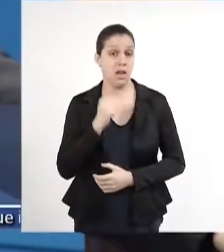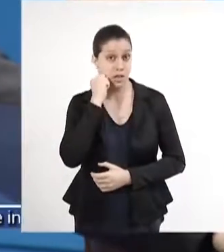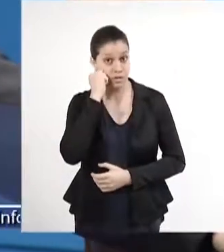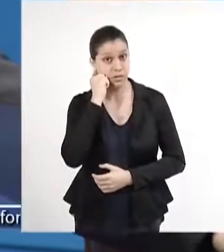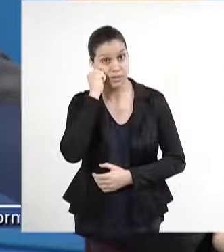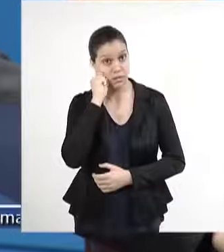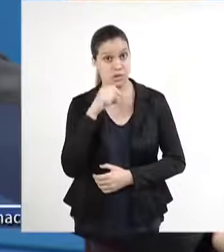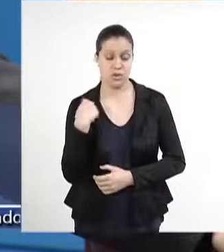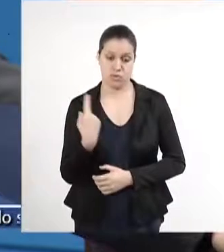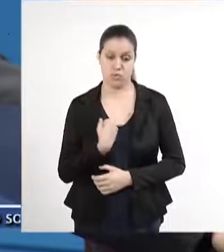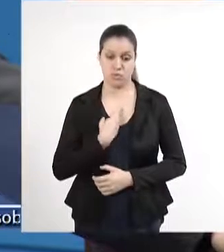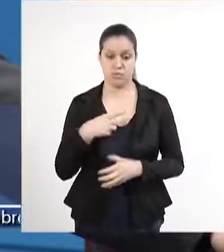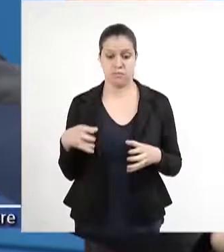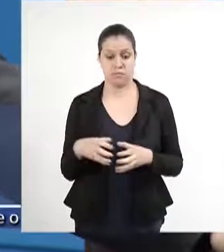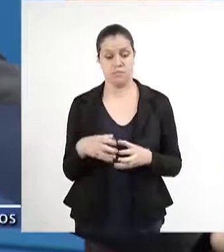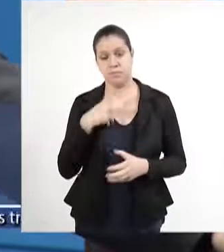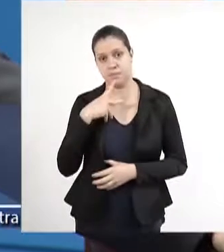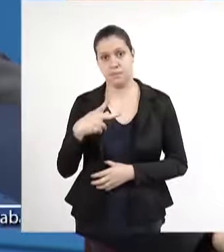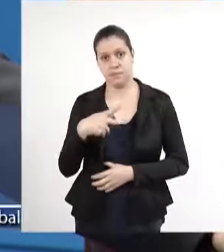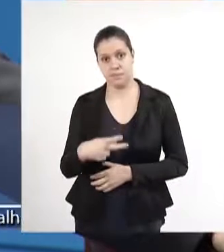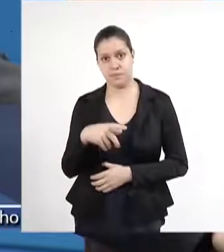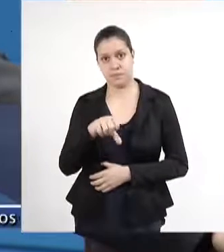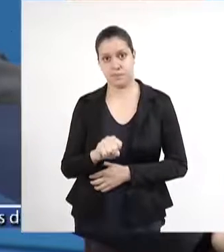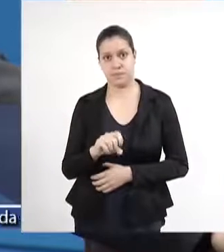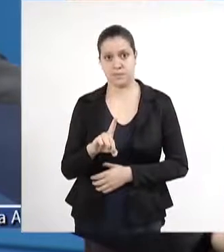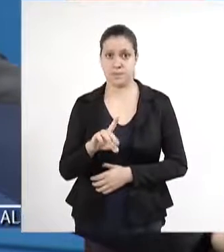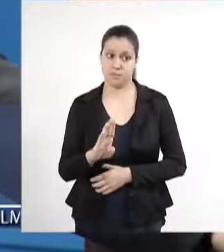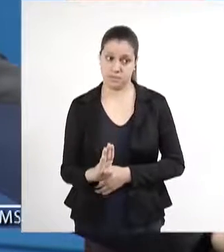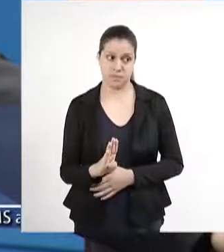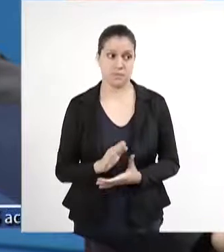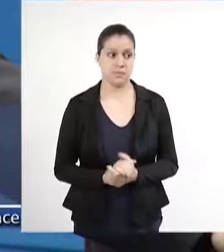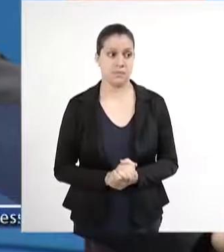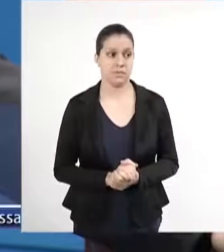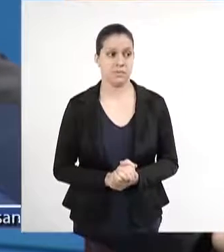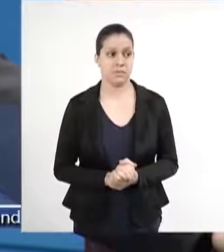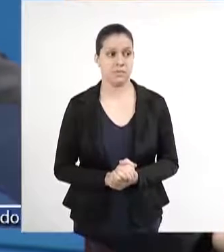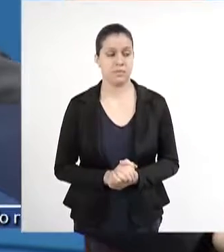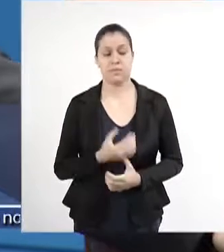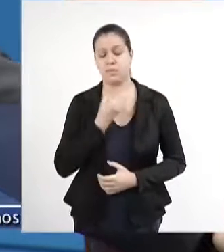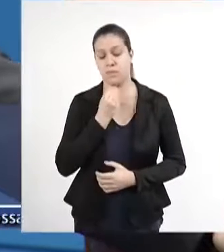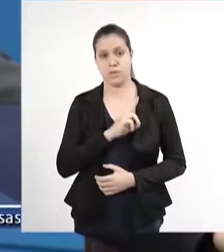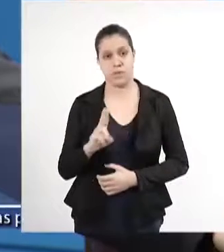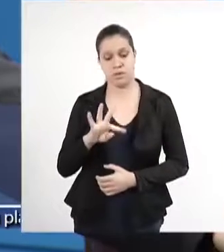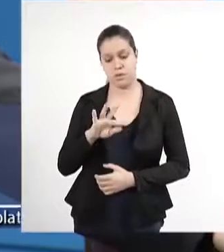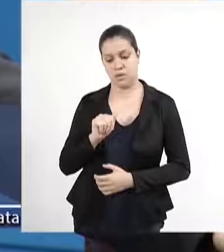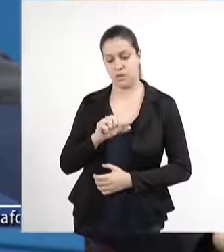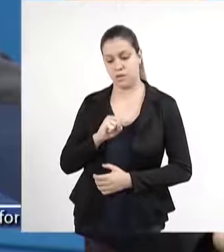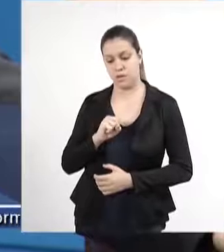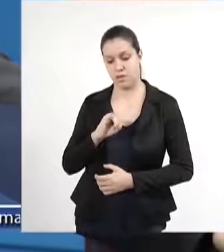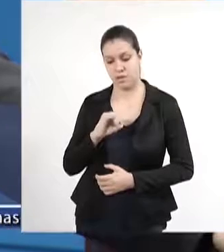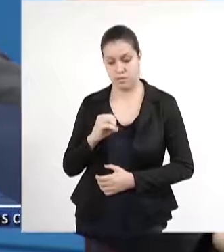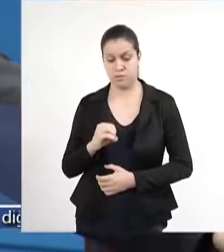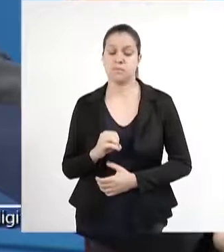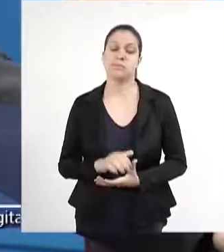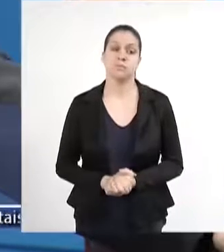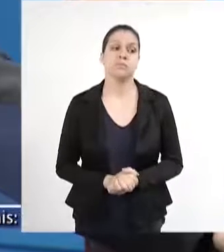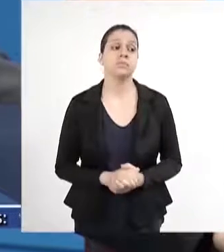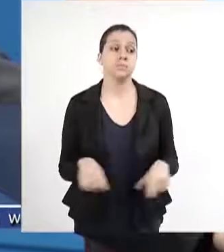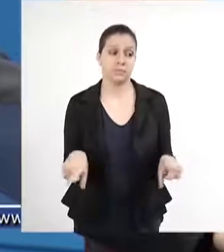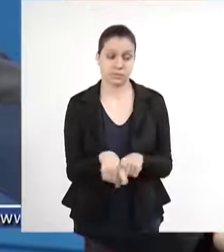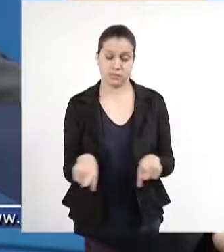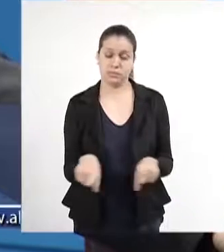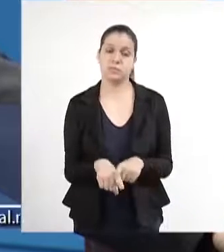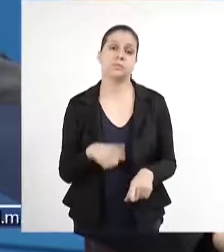nosso partido, do PSDB, deputado Oneivan de Matos Tasso Gereissati, que é o relator. Recebeu